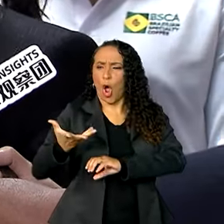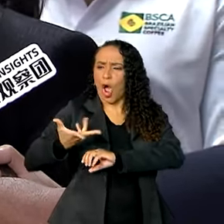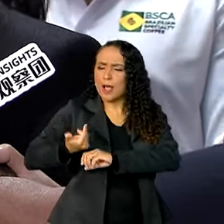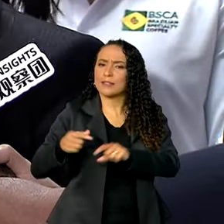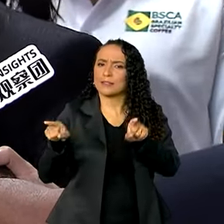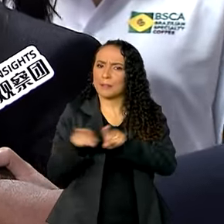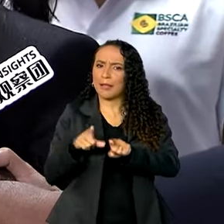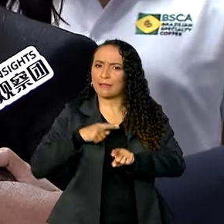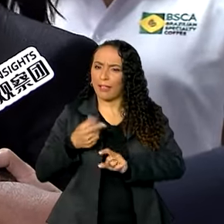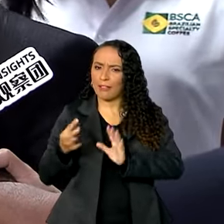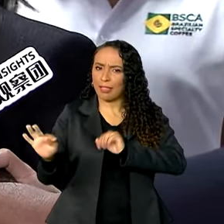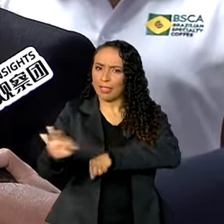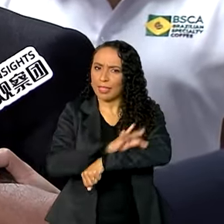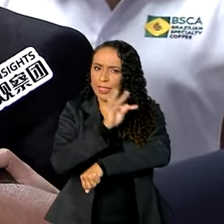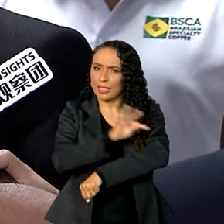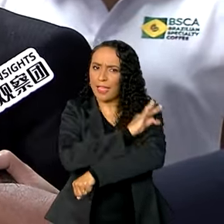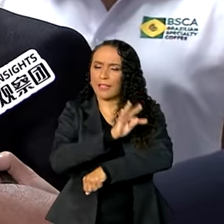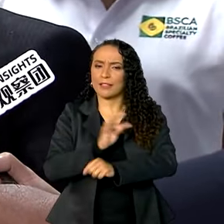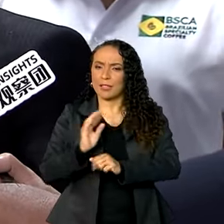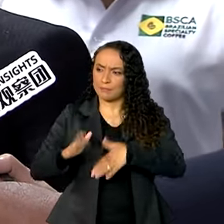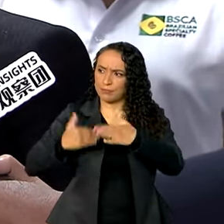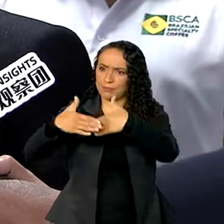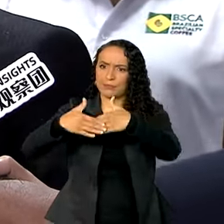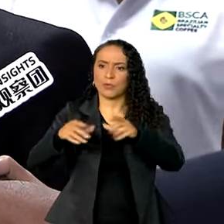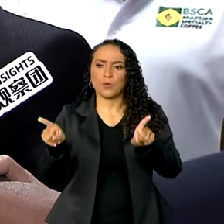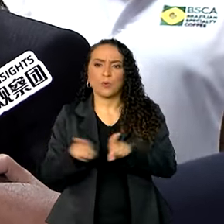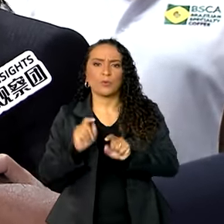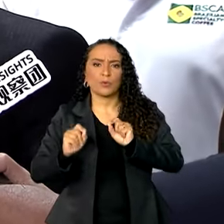também tem técnicas avançadas. E isso